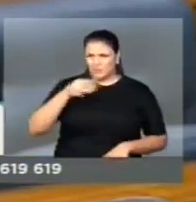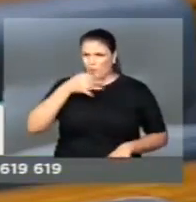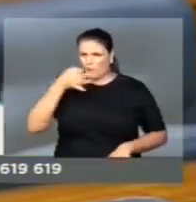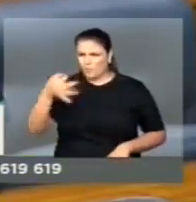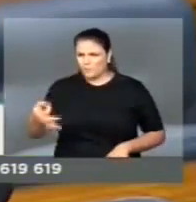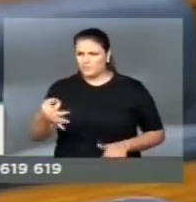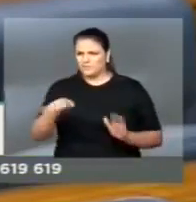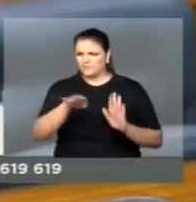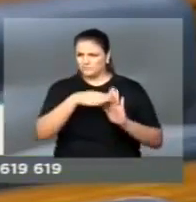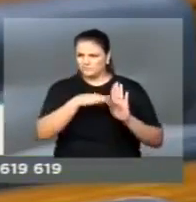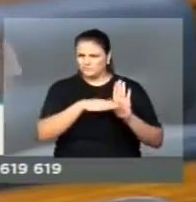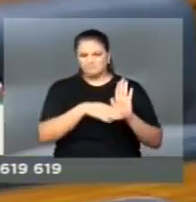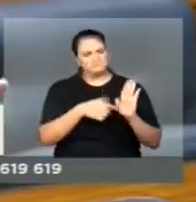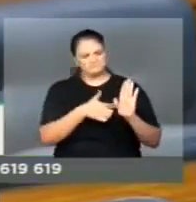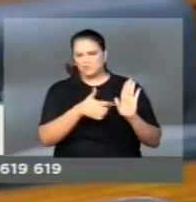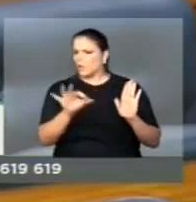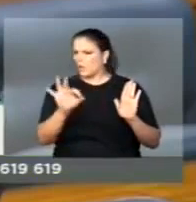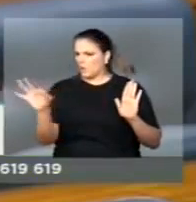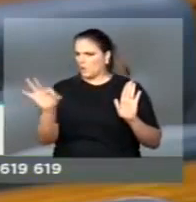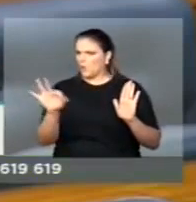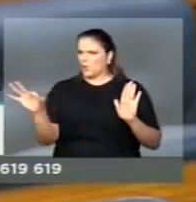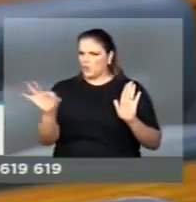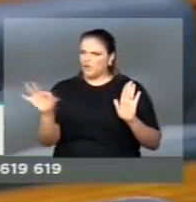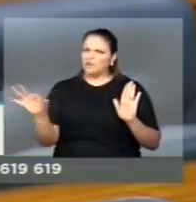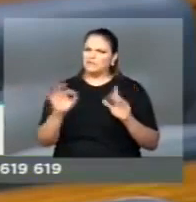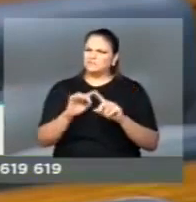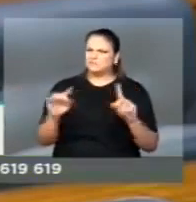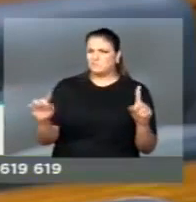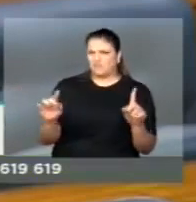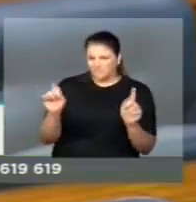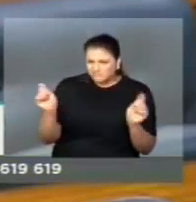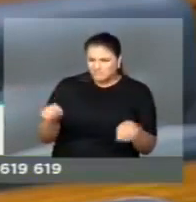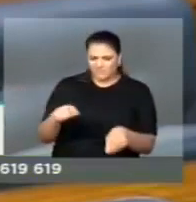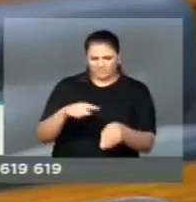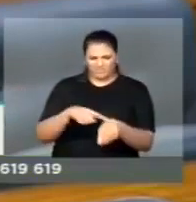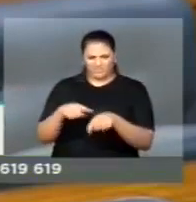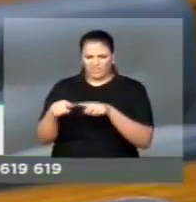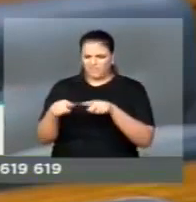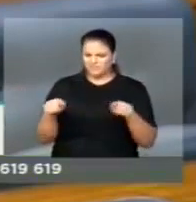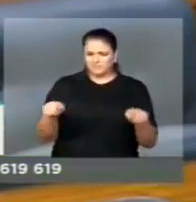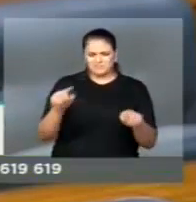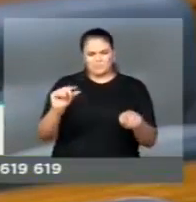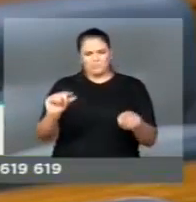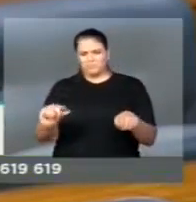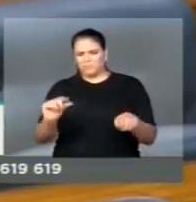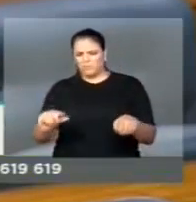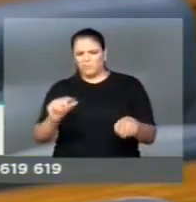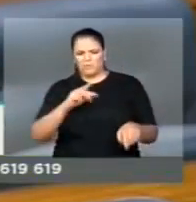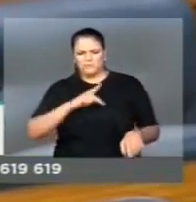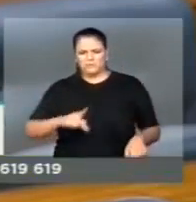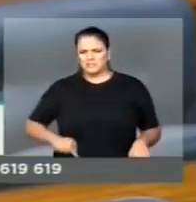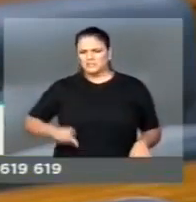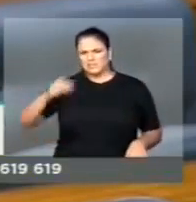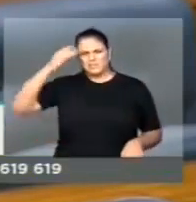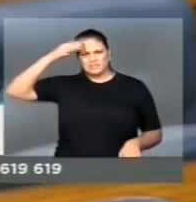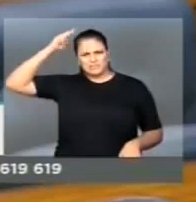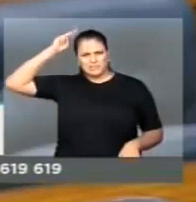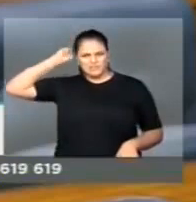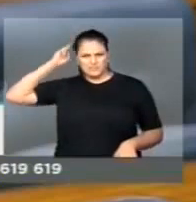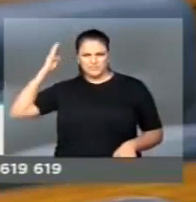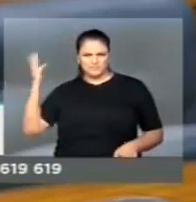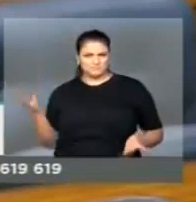exemplarmente pontua nessa relação, nesse roteiro de mudanças exigidas pela sociedade brasileira no sentido da